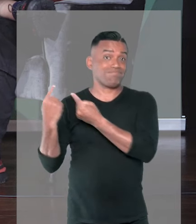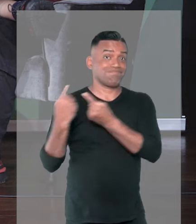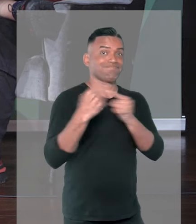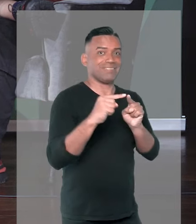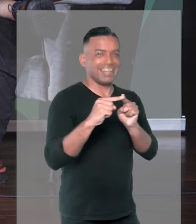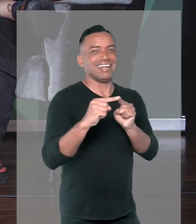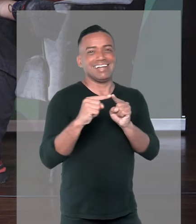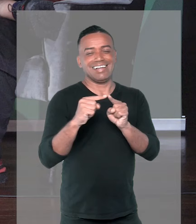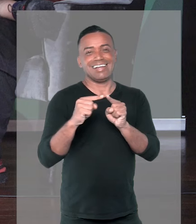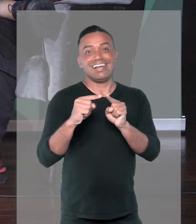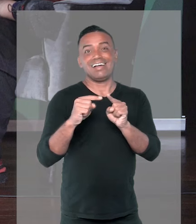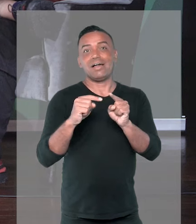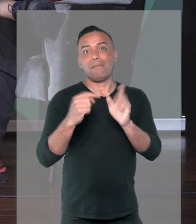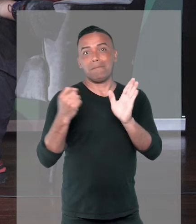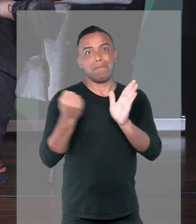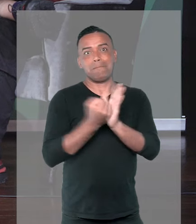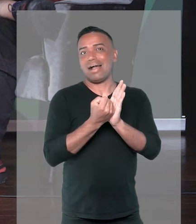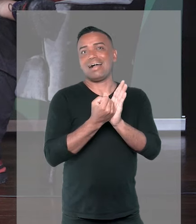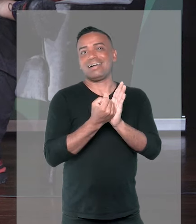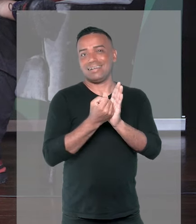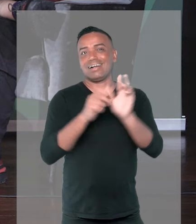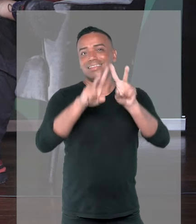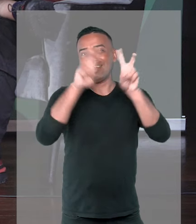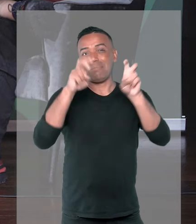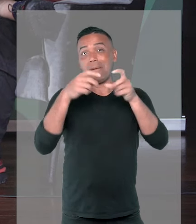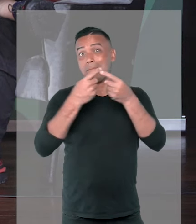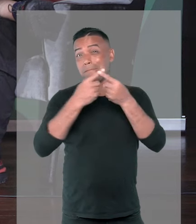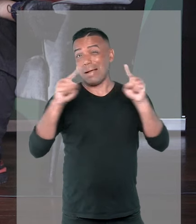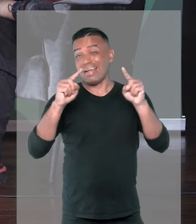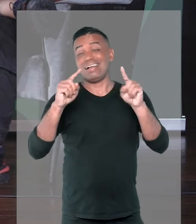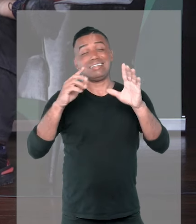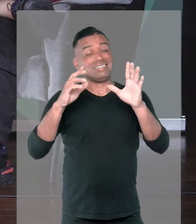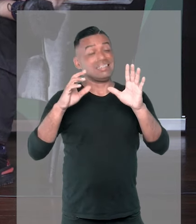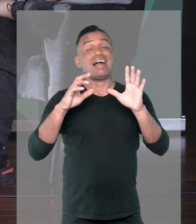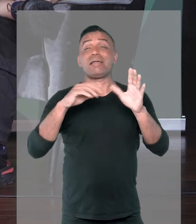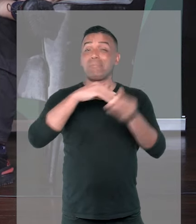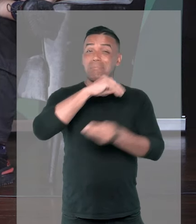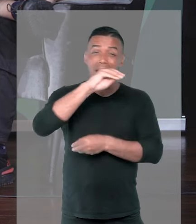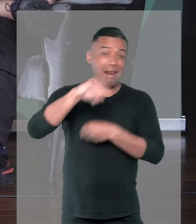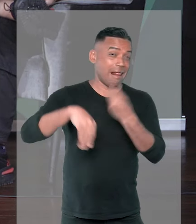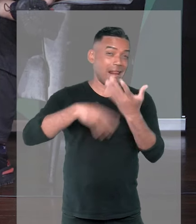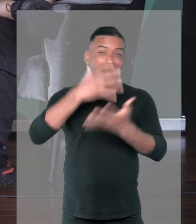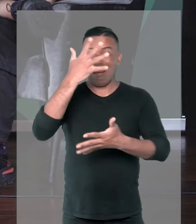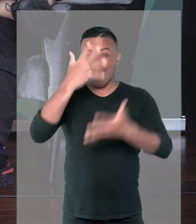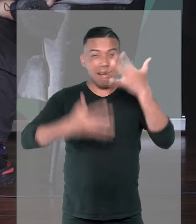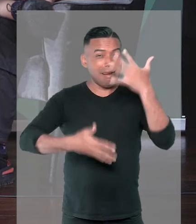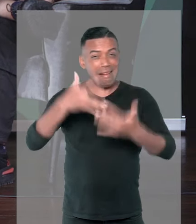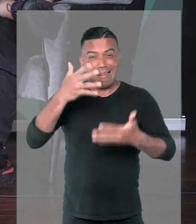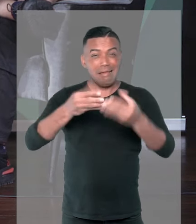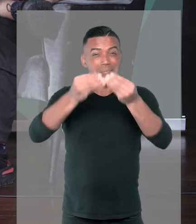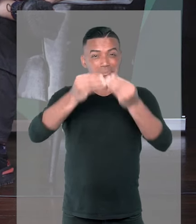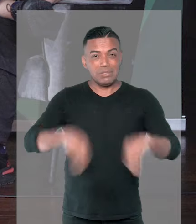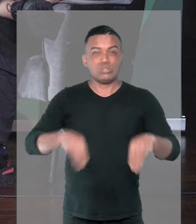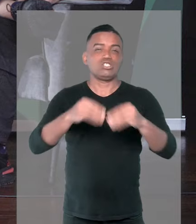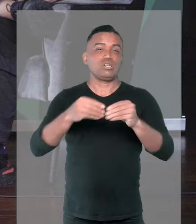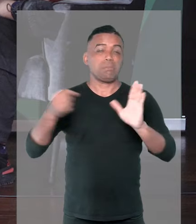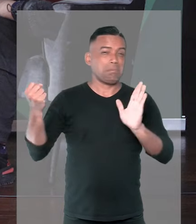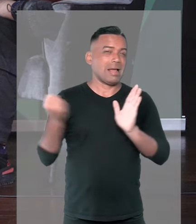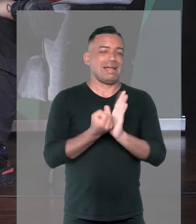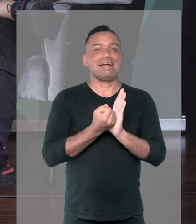assunto mais forte do que a marca então você vê por exemplo colapsos de marcas inteiras em rede ou